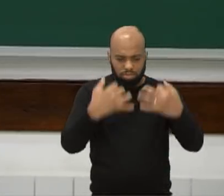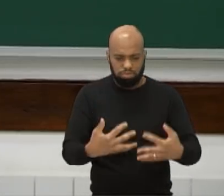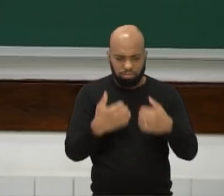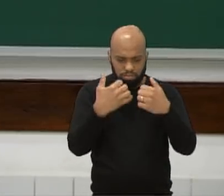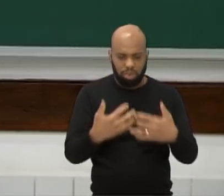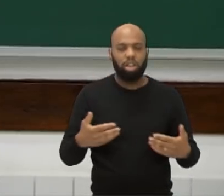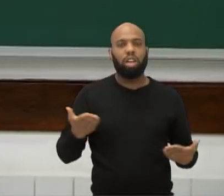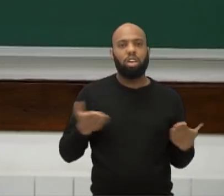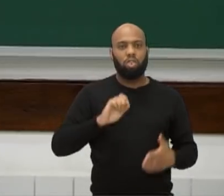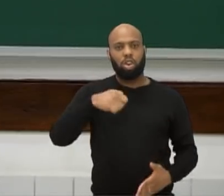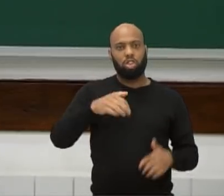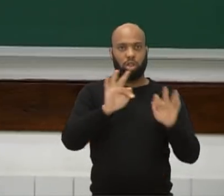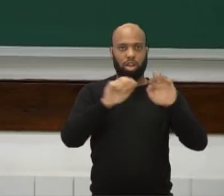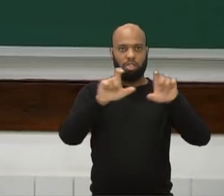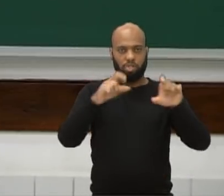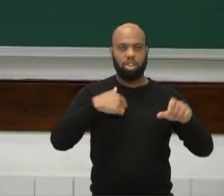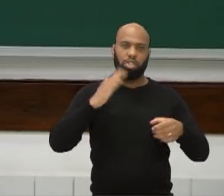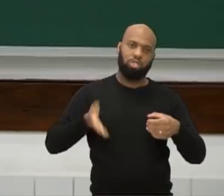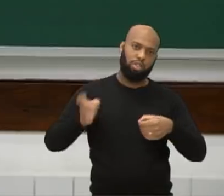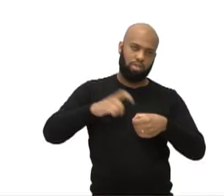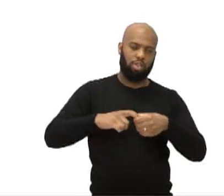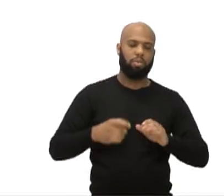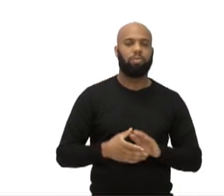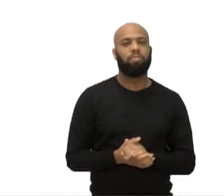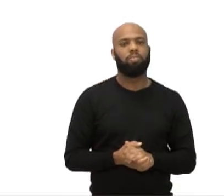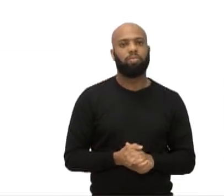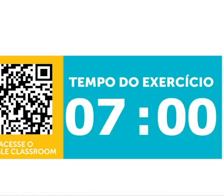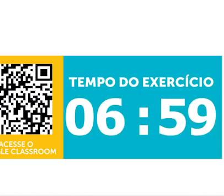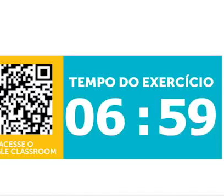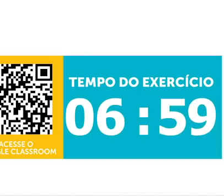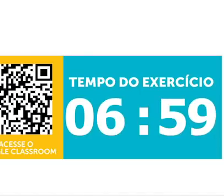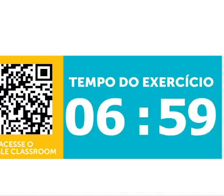explicativo sobre essa frase. Daqui a pouco nós voltamos.